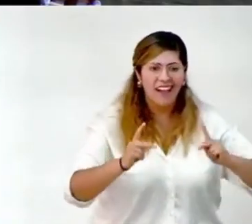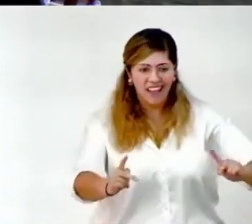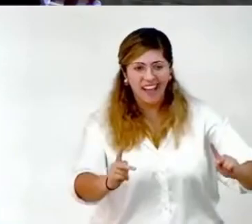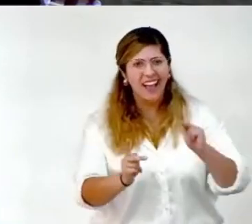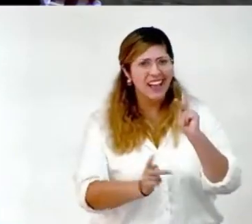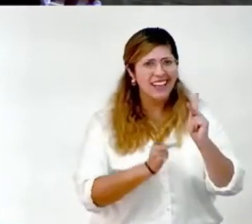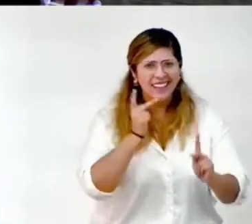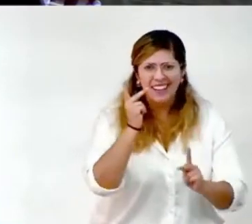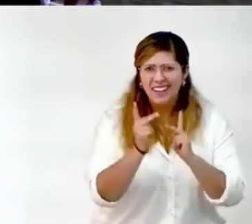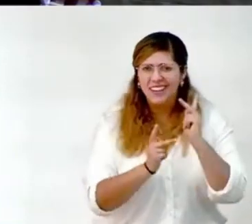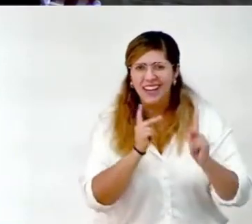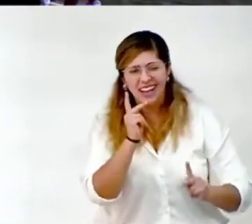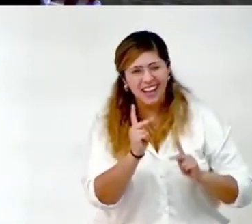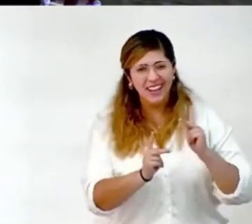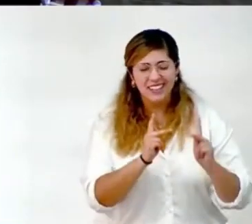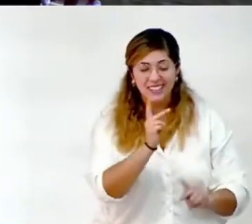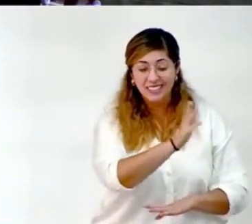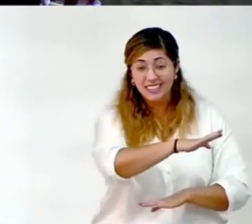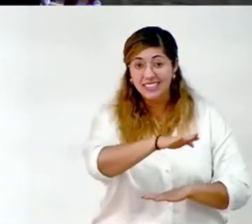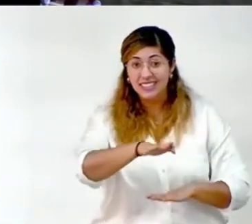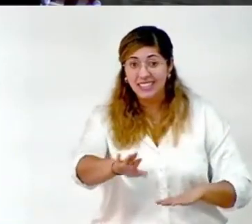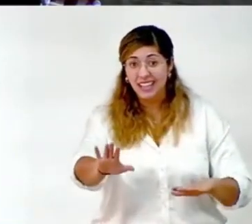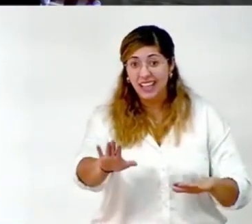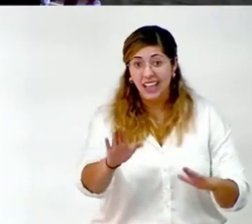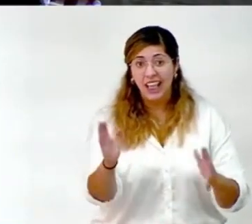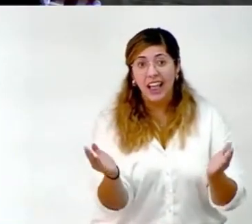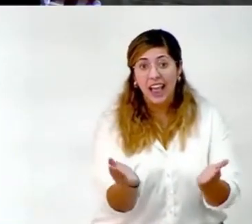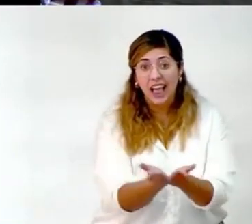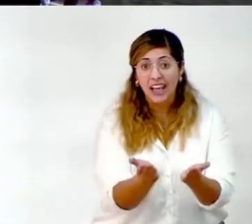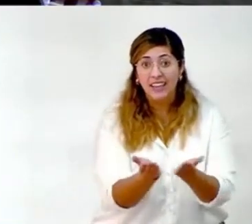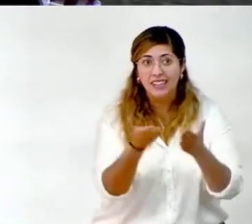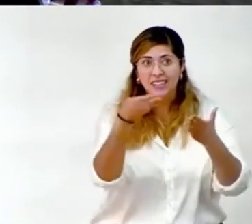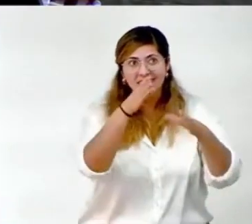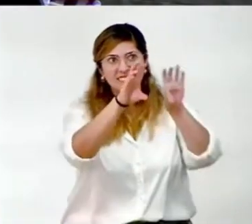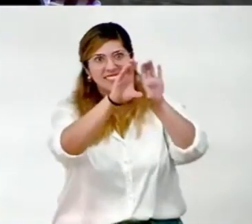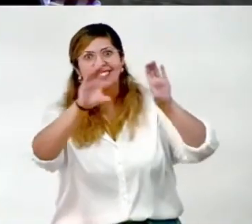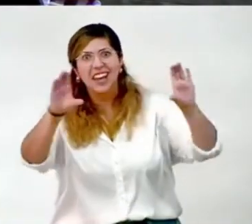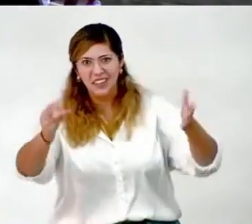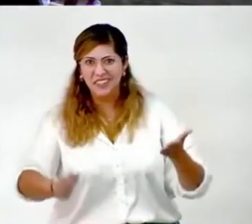das características dos cidadãos do reino dos céus.